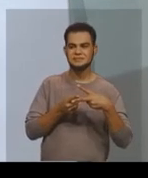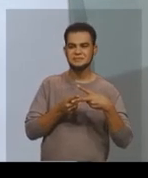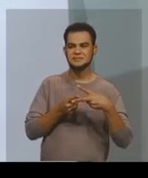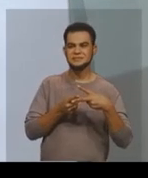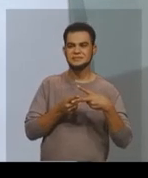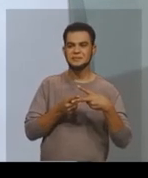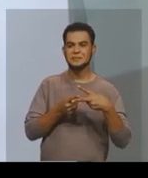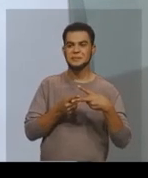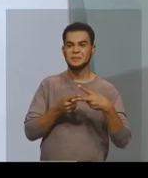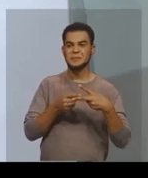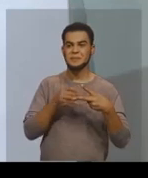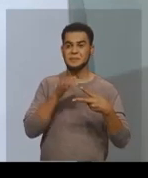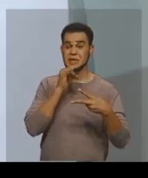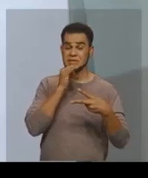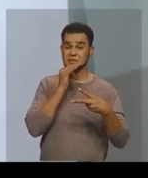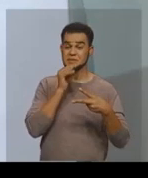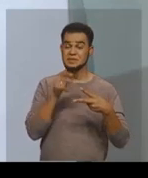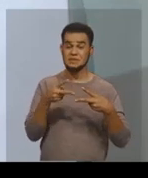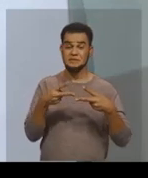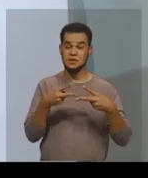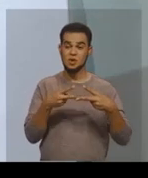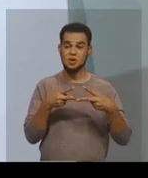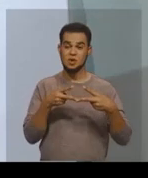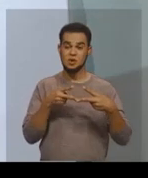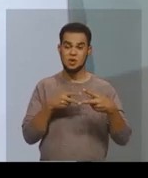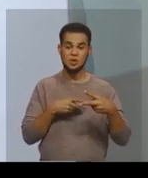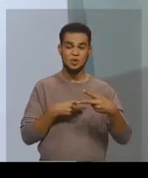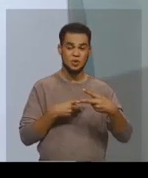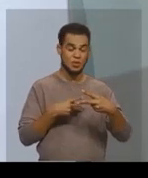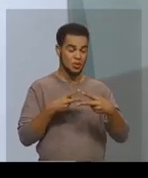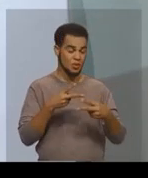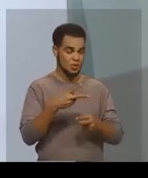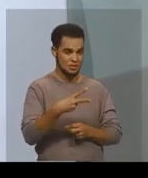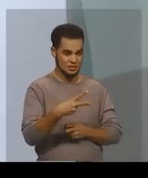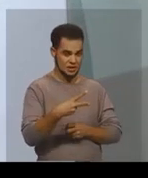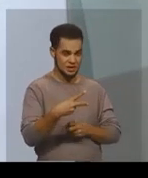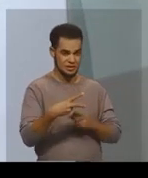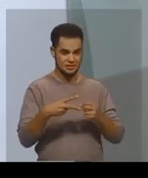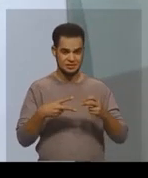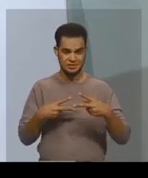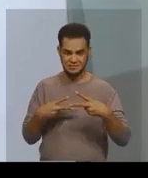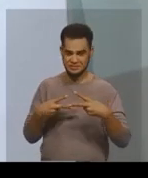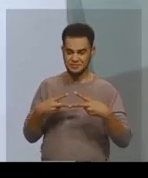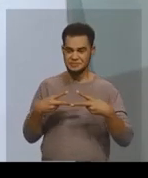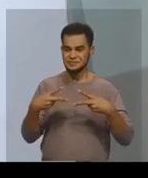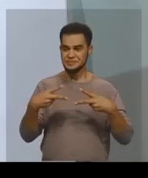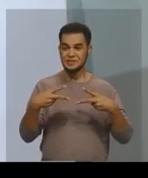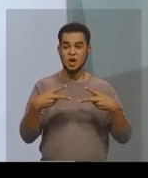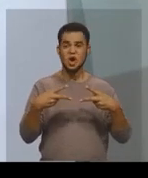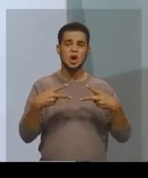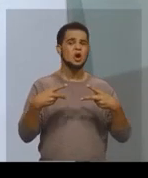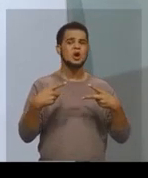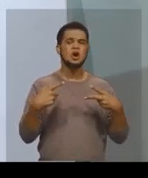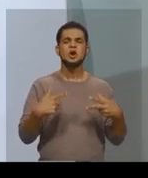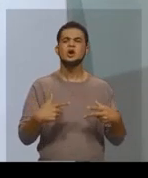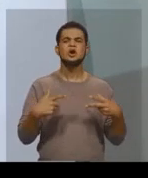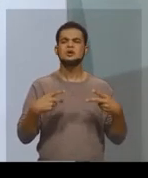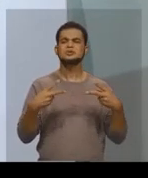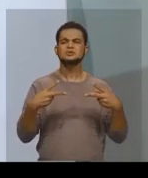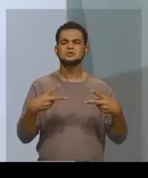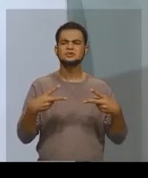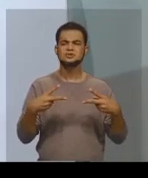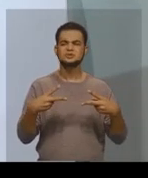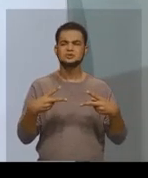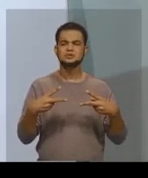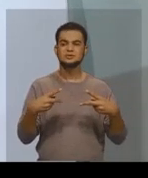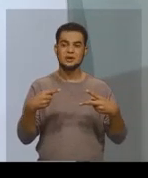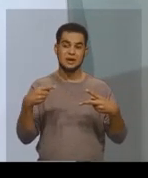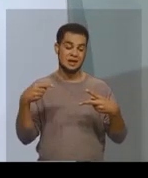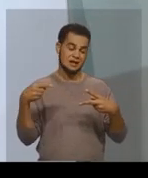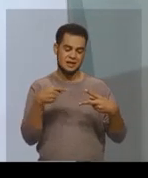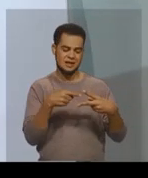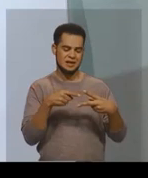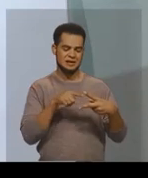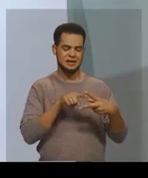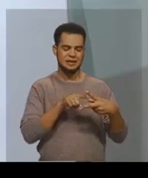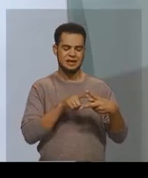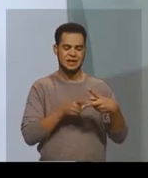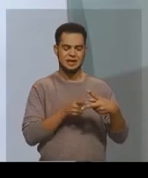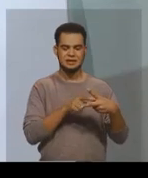fazendo assim, ó, então a minha região angular é do lado de cá. Então, depende para onde que tá